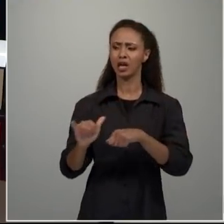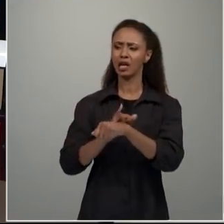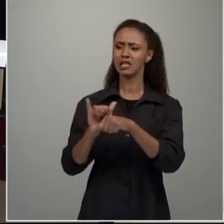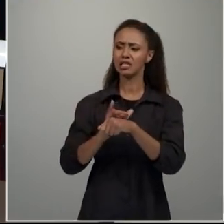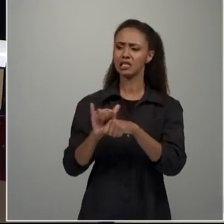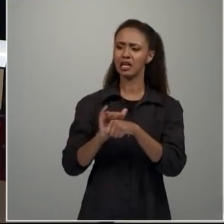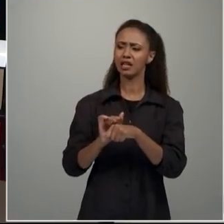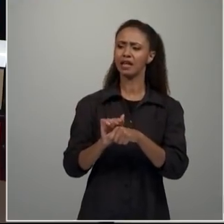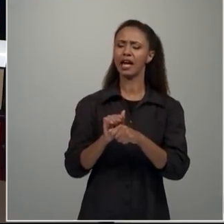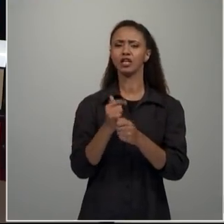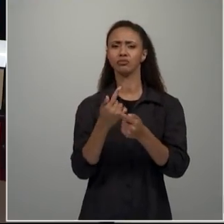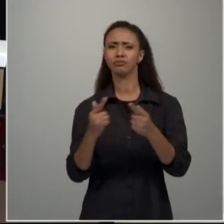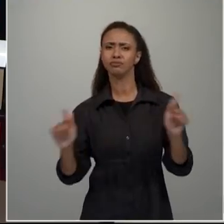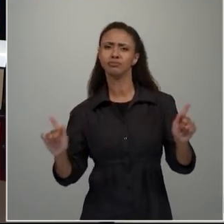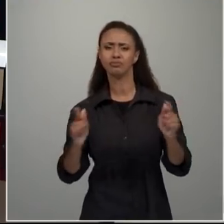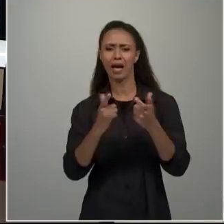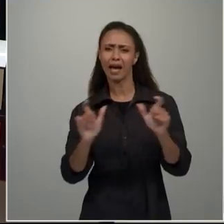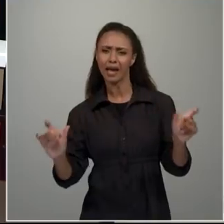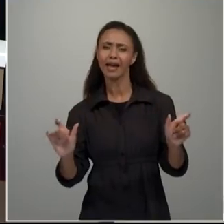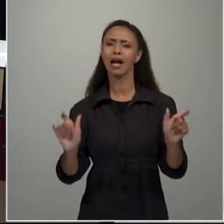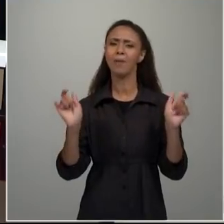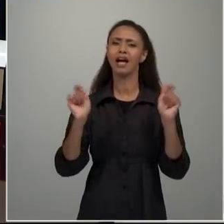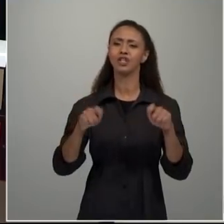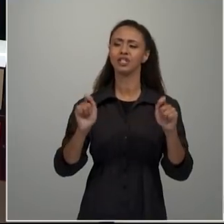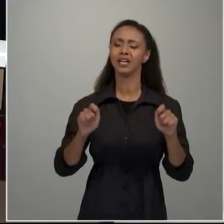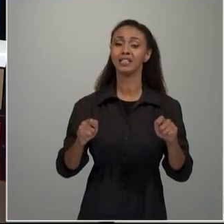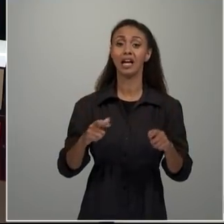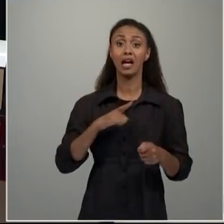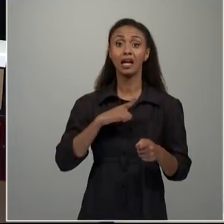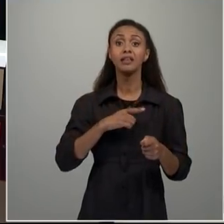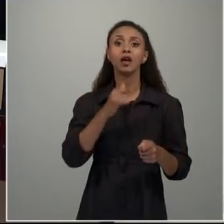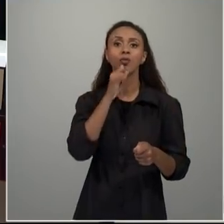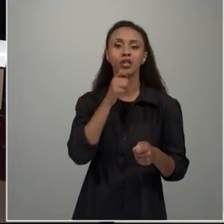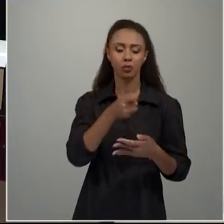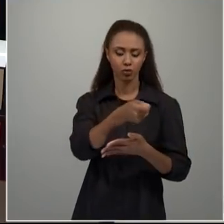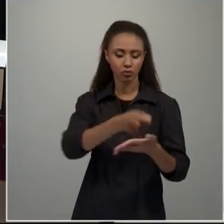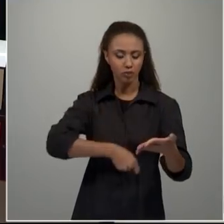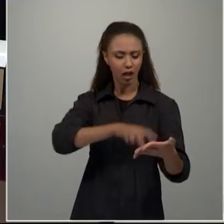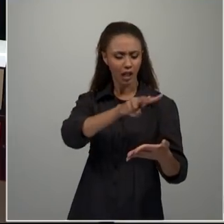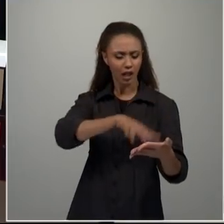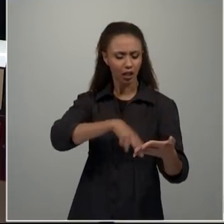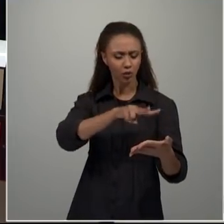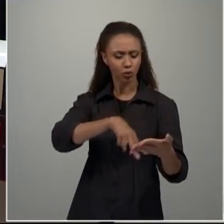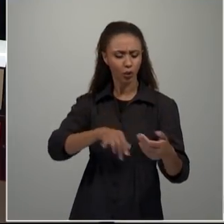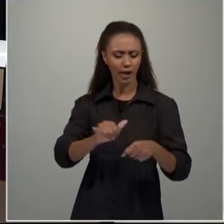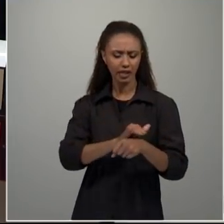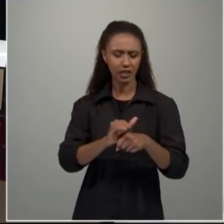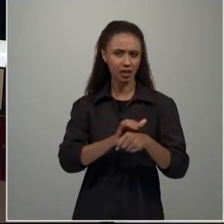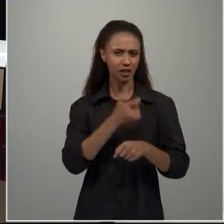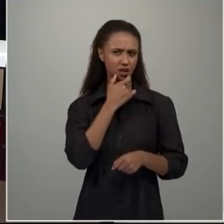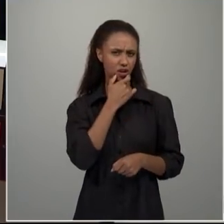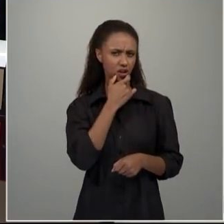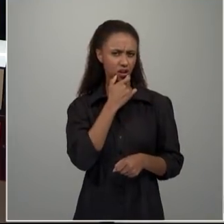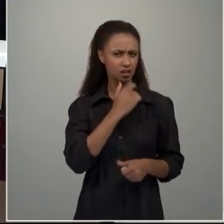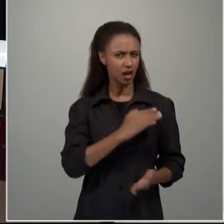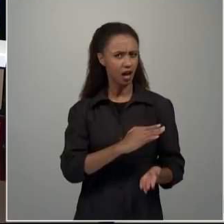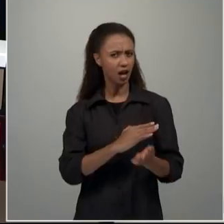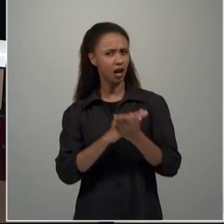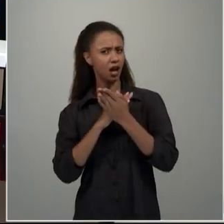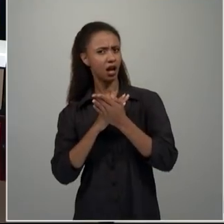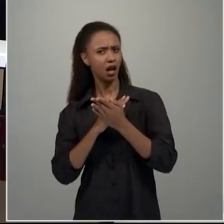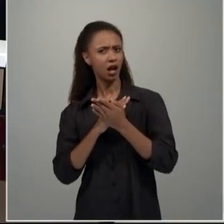disciplinas como administração pública será que as estratégias de leitura que nós estamos usando inglês ela também não servem da